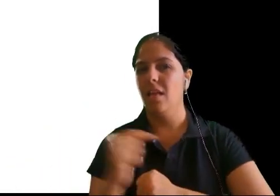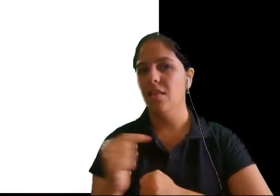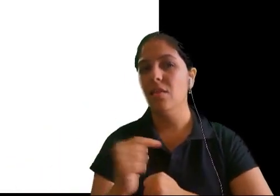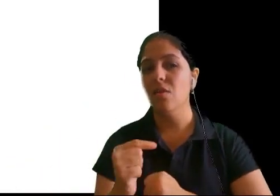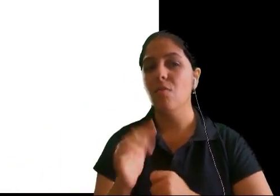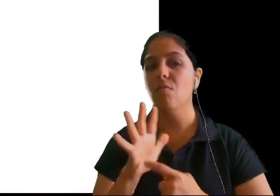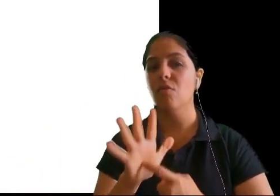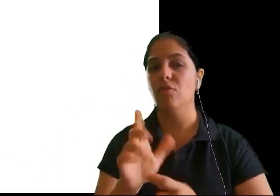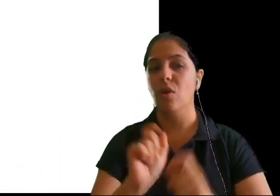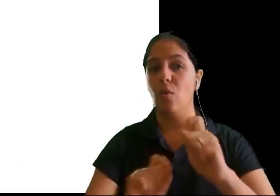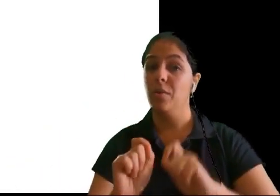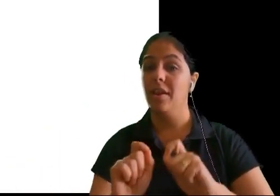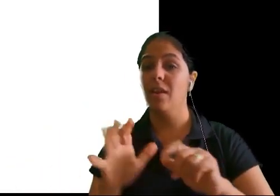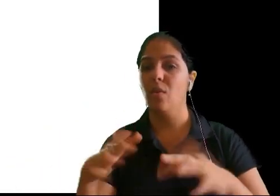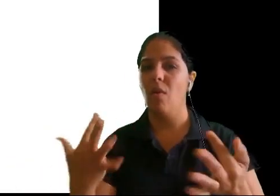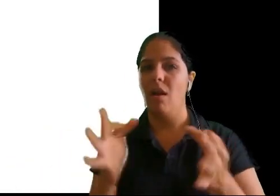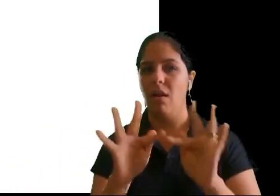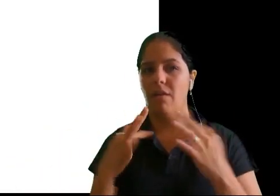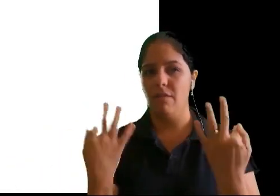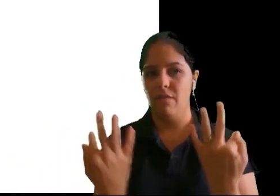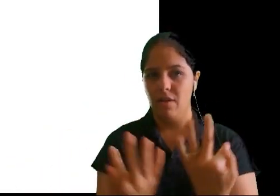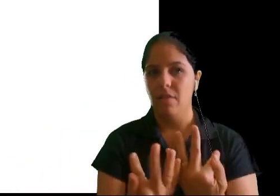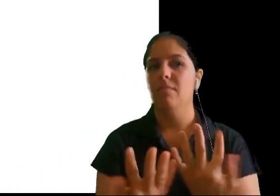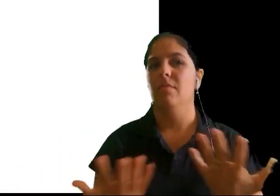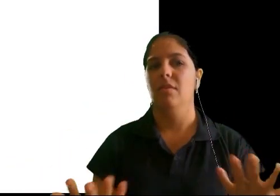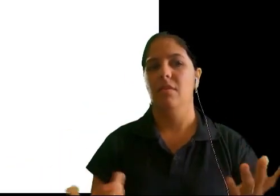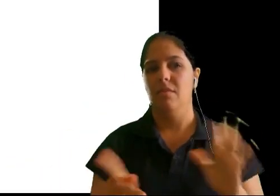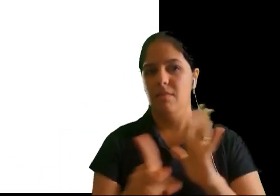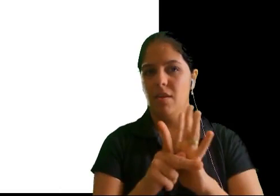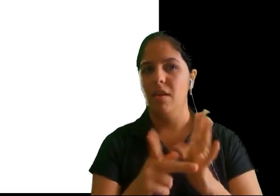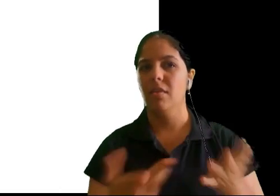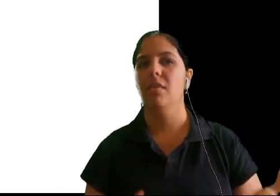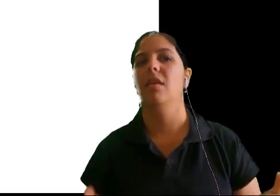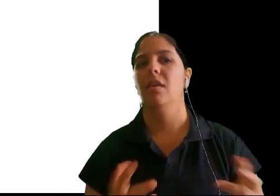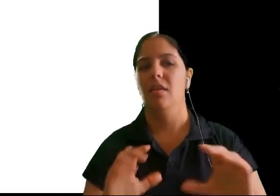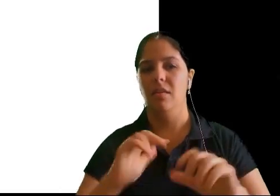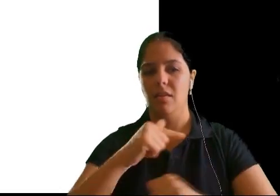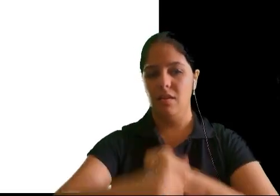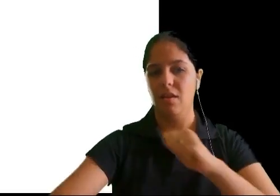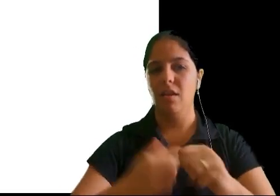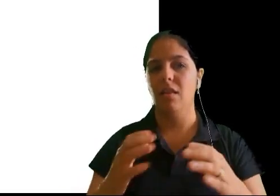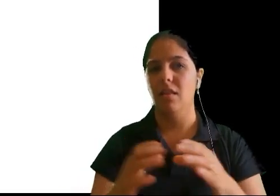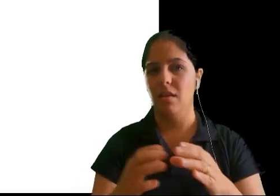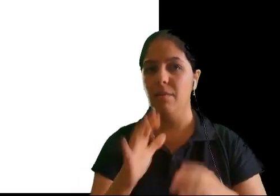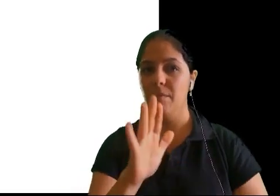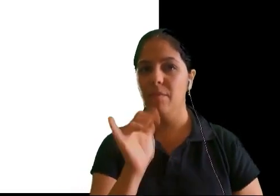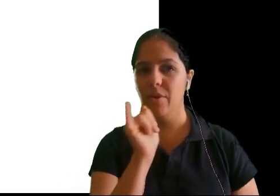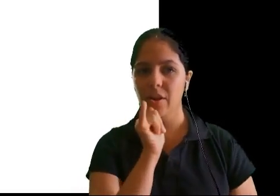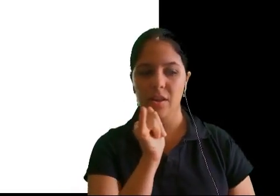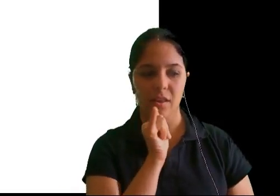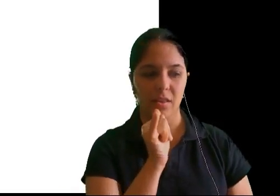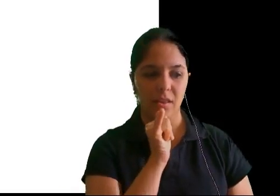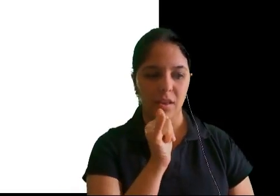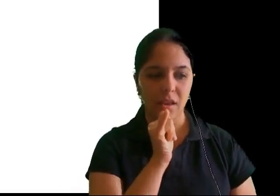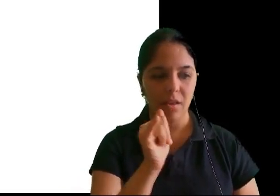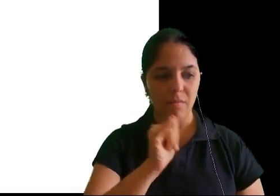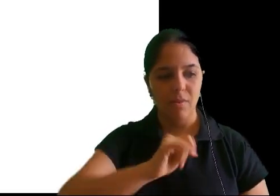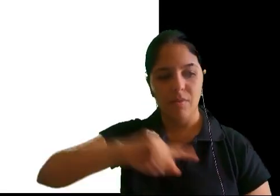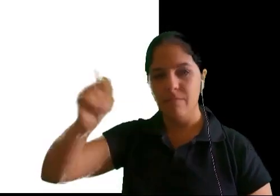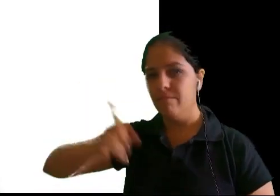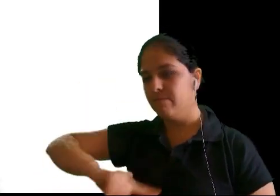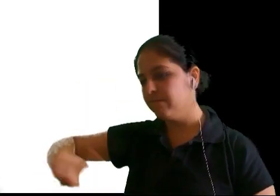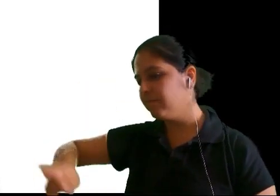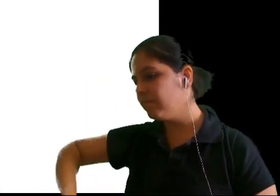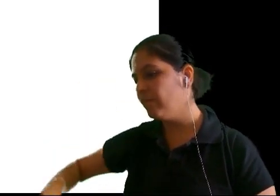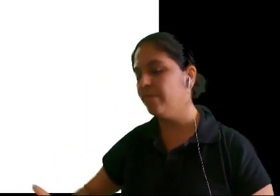nos indicar a família desse elemento. Então, aqui nós temos, por exemplo, a